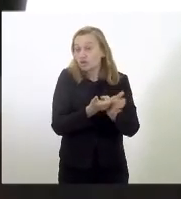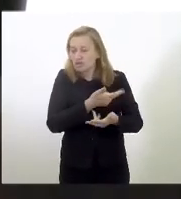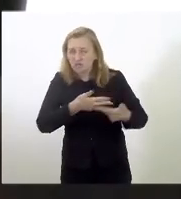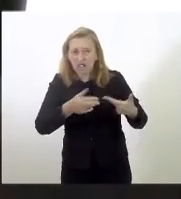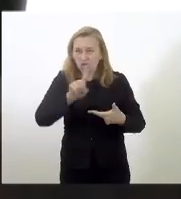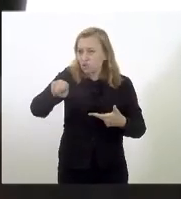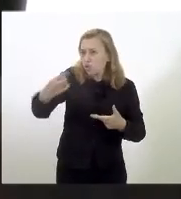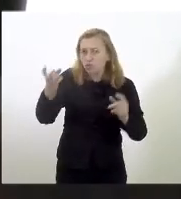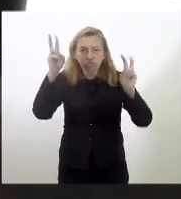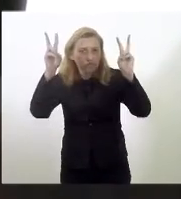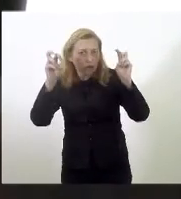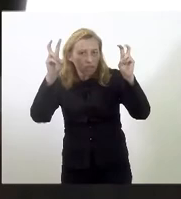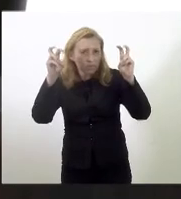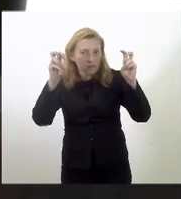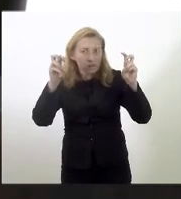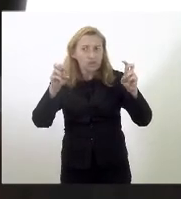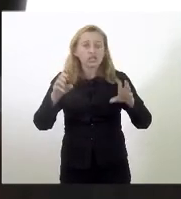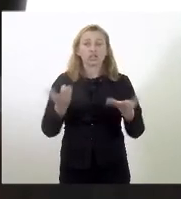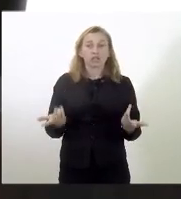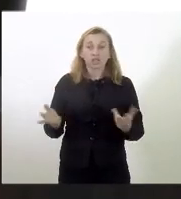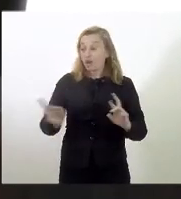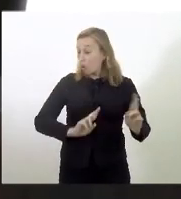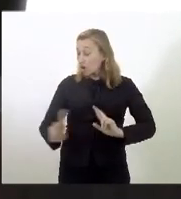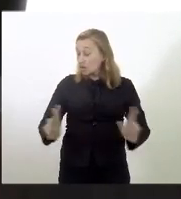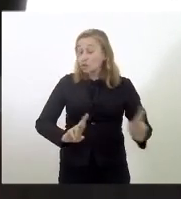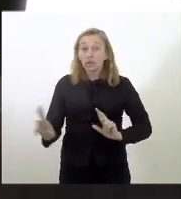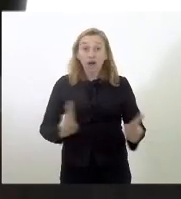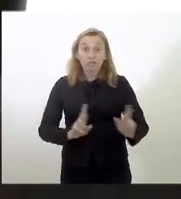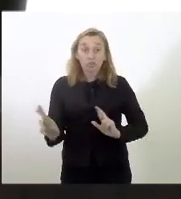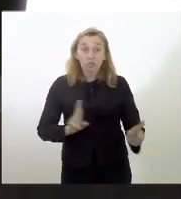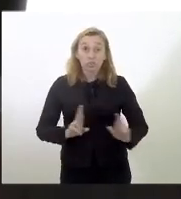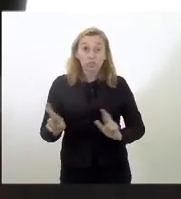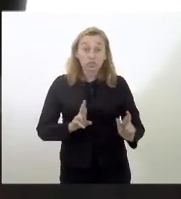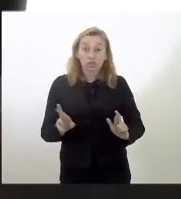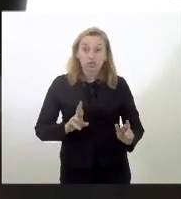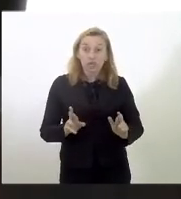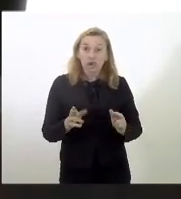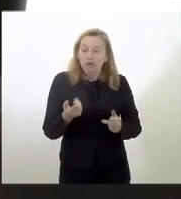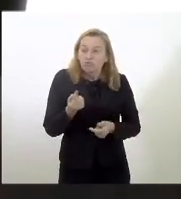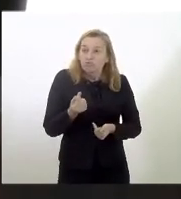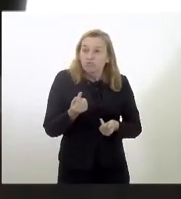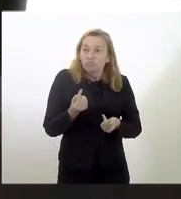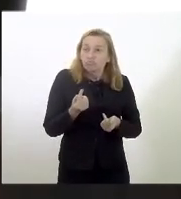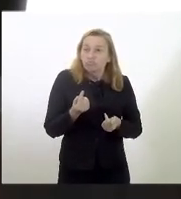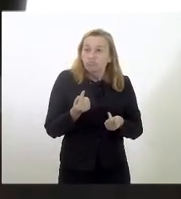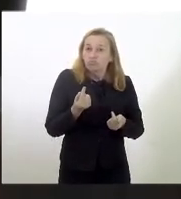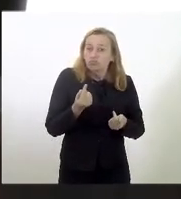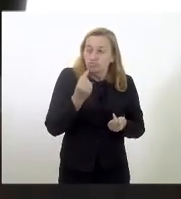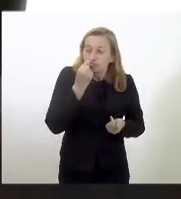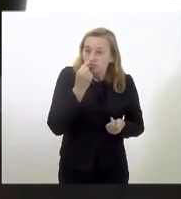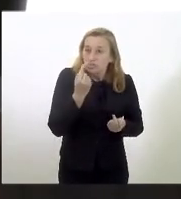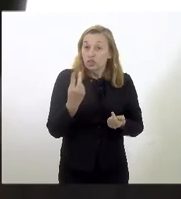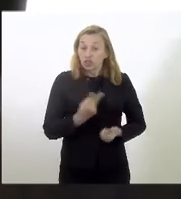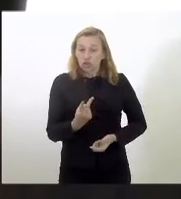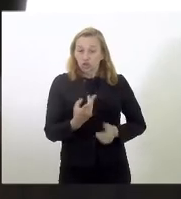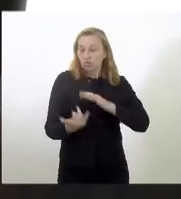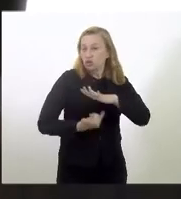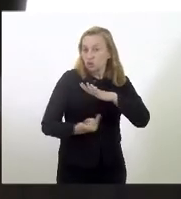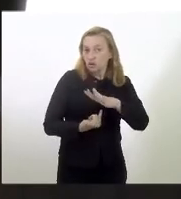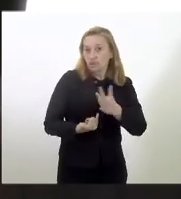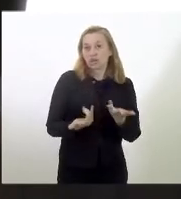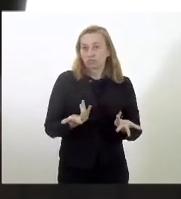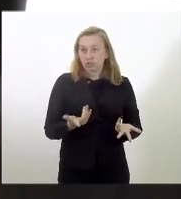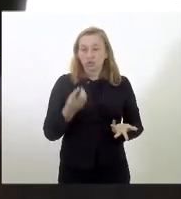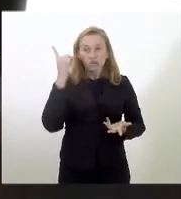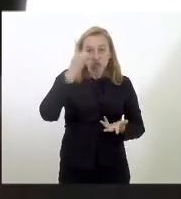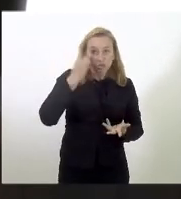temas que são relacionados à intimidade das duas instituições, o Parlamento e